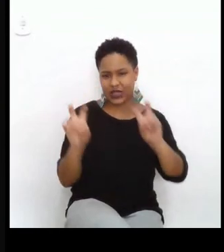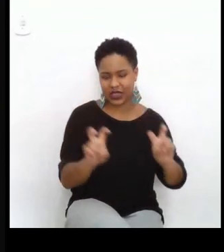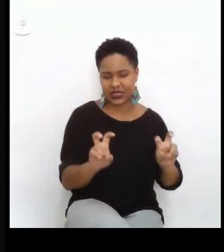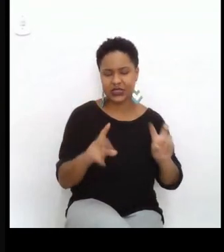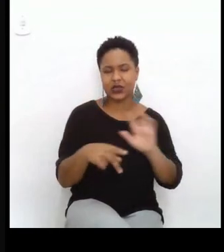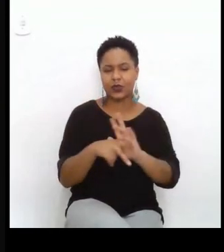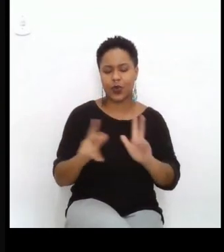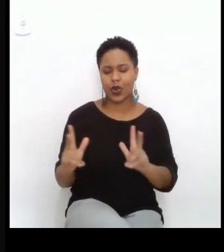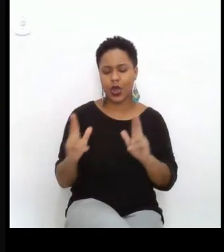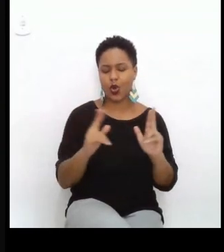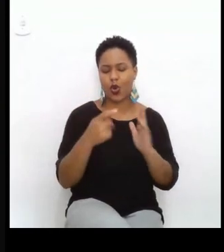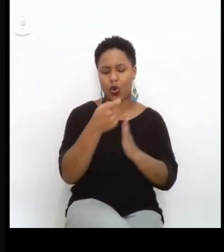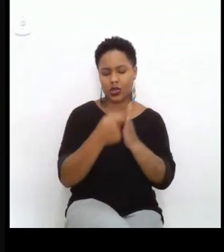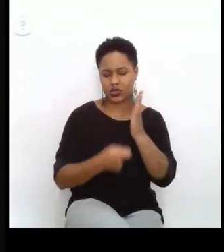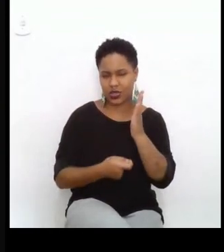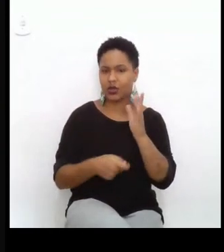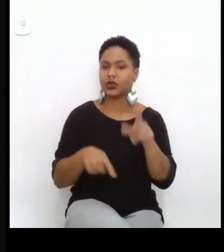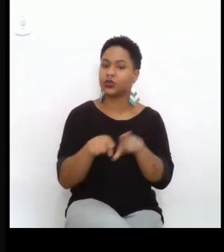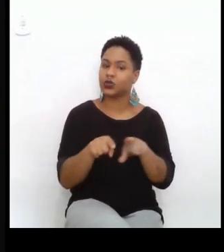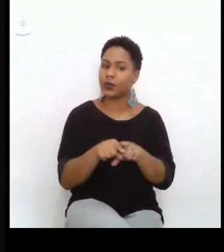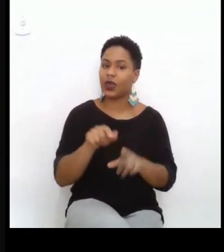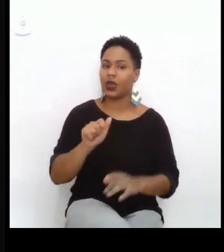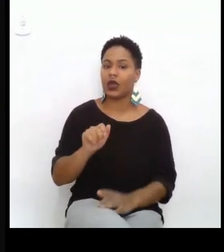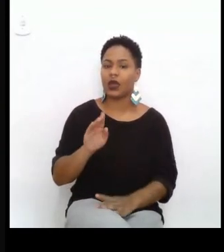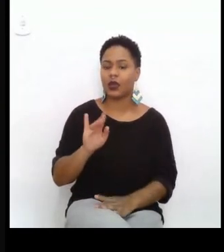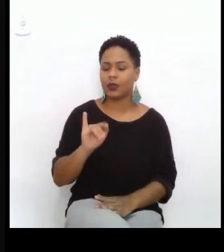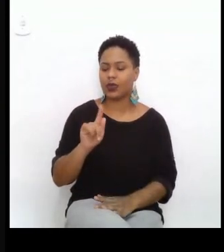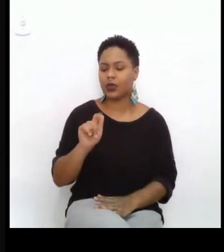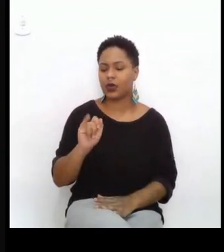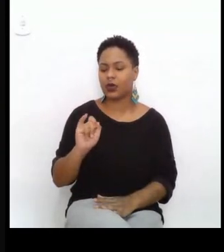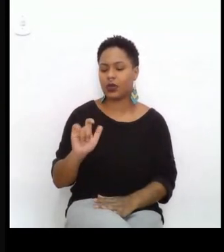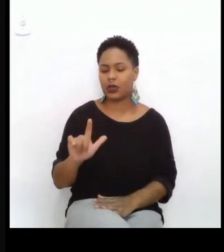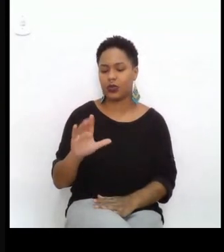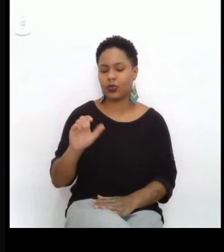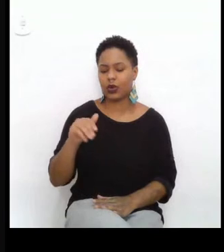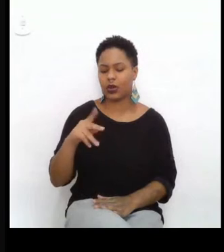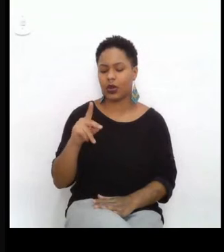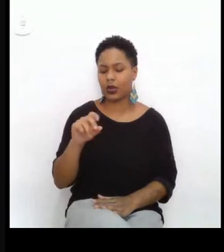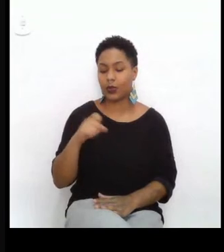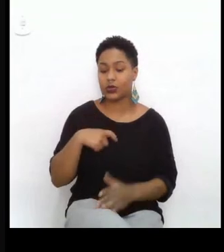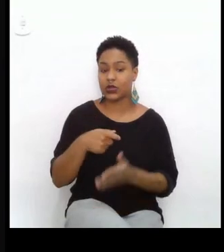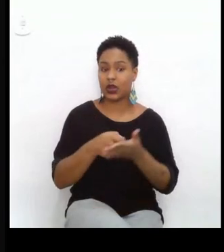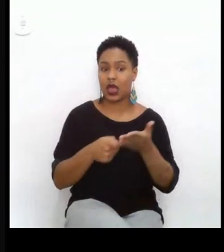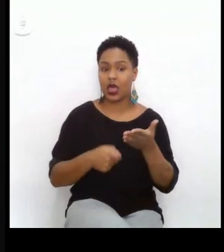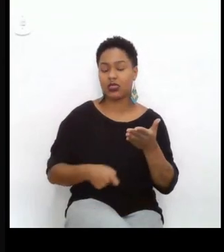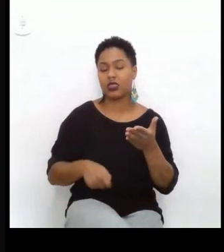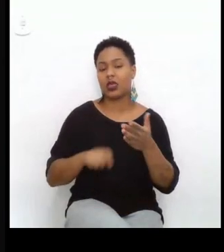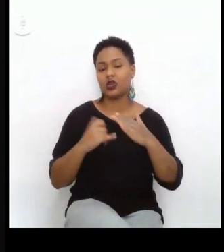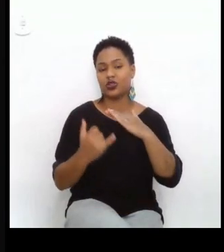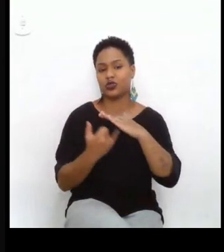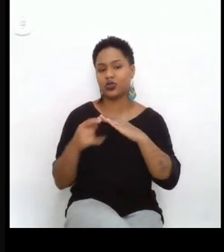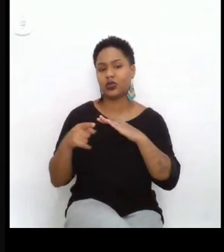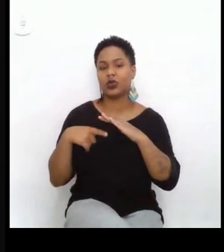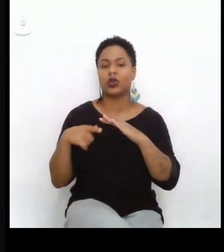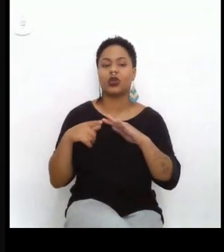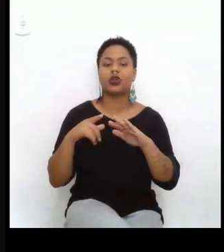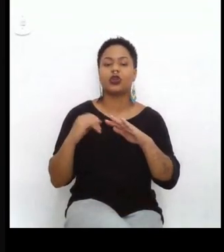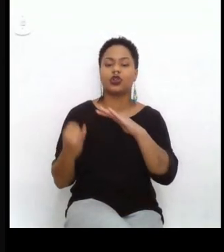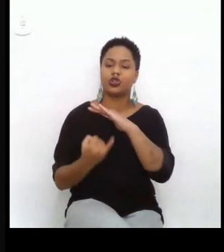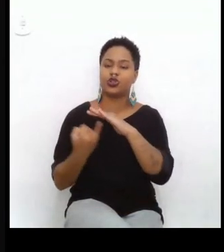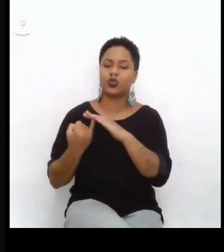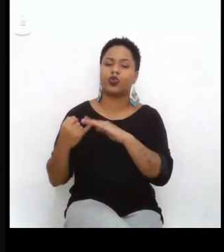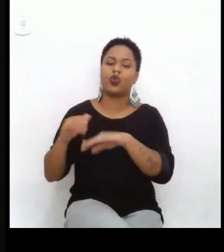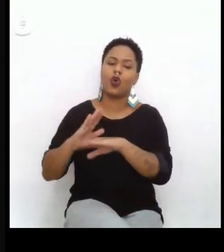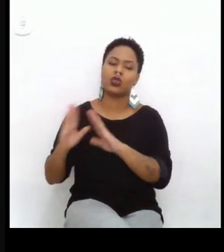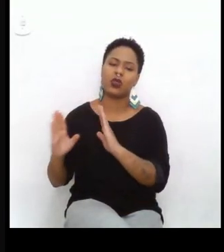é também de Abigail Campos Leal é de um texto que ela fez para o Instituto temporário de pesquisa sobre censura que tá